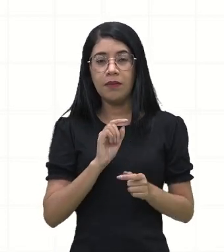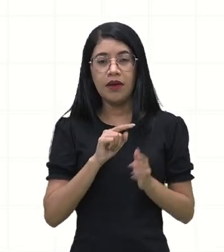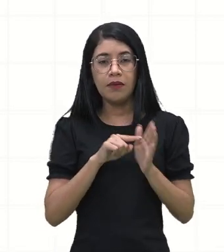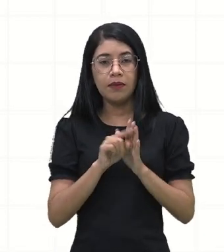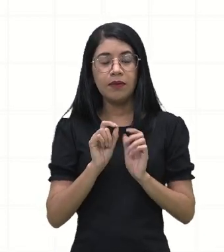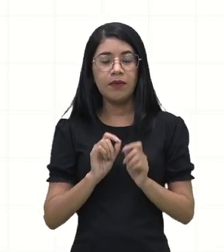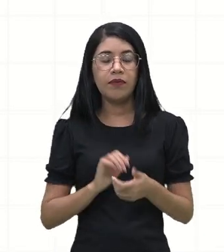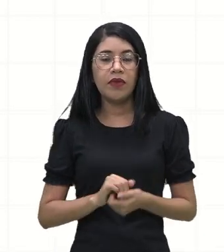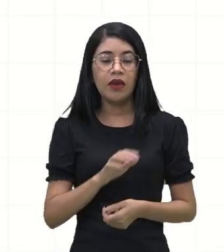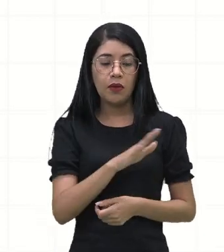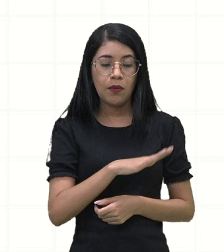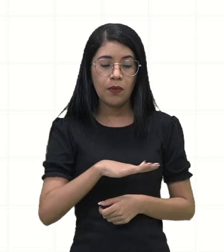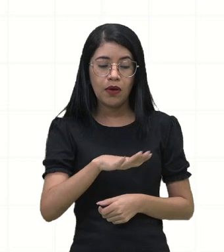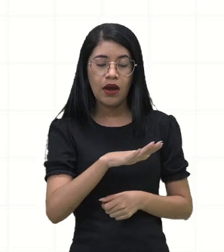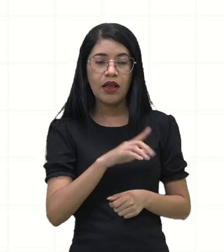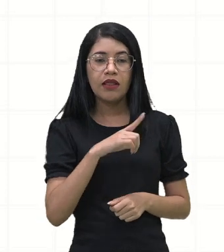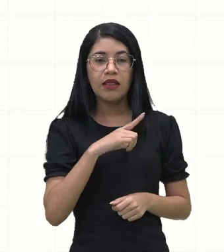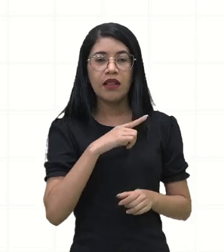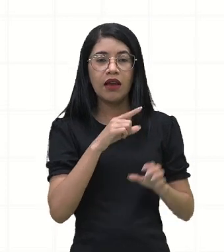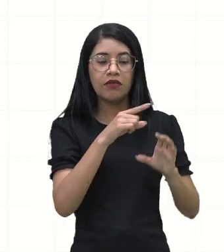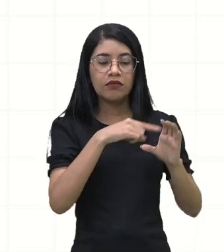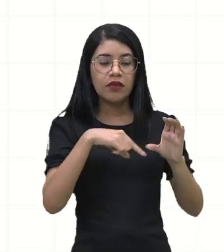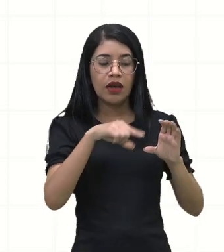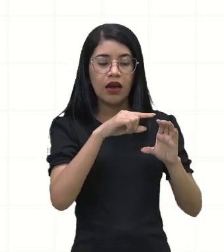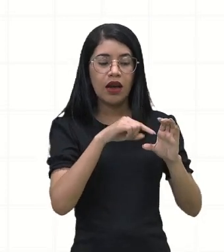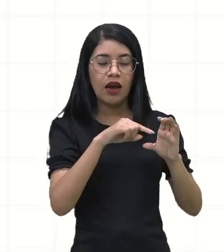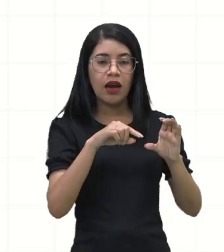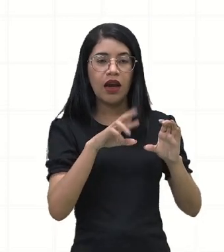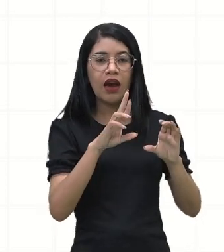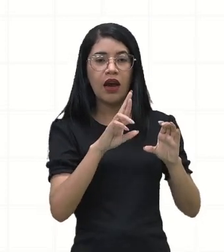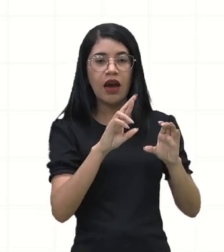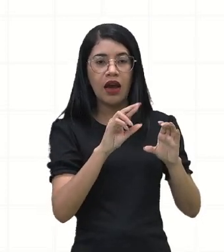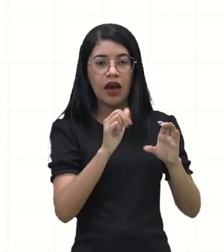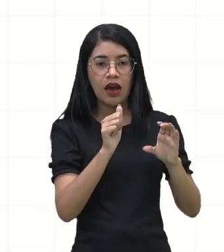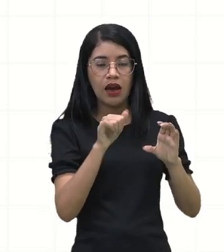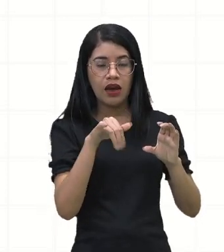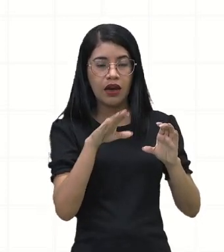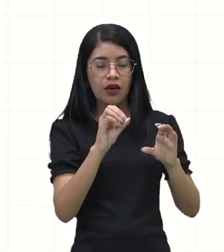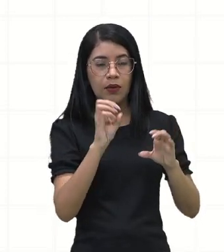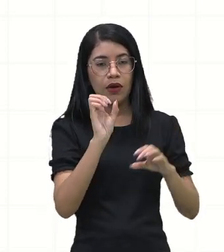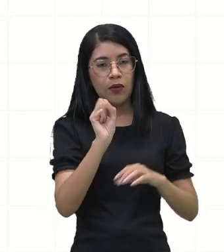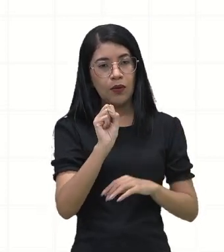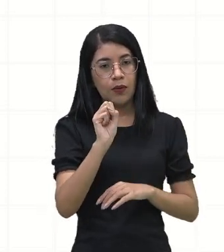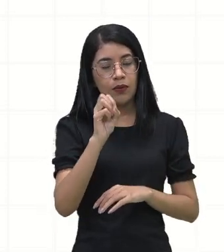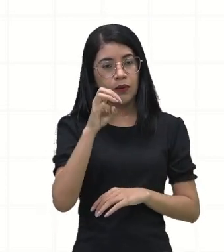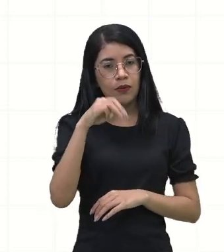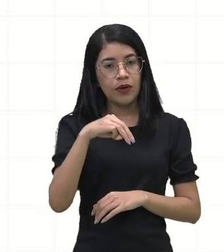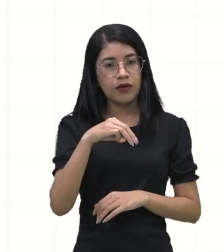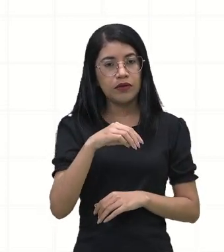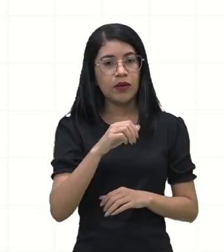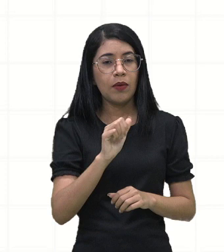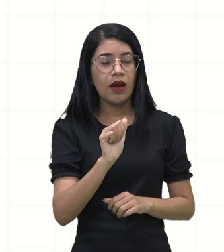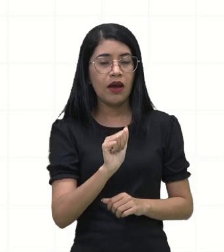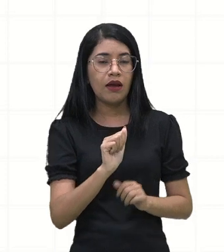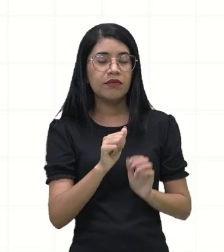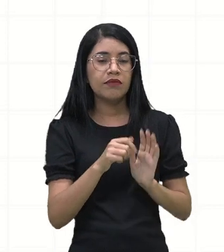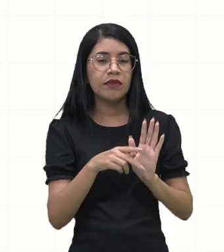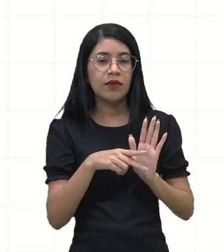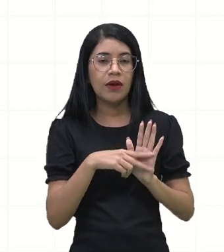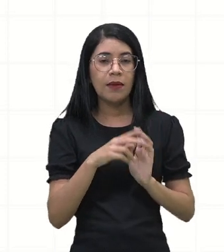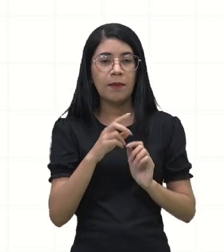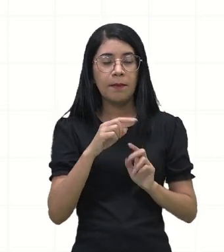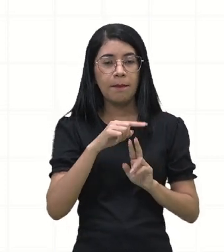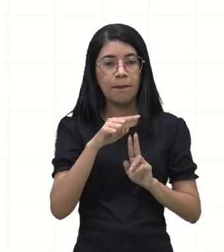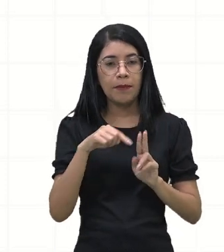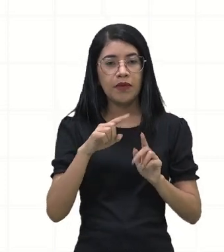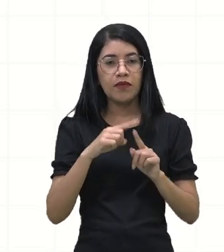temos o quê? Um raio igual a 8 metros. Então, π vezes r ao quadrado, raio ao quadrado.